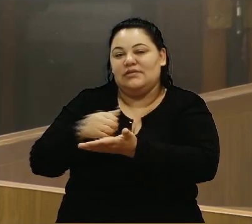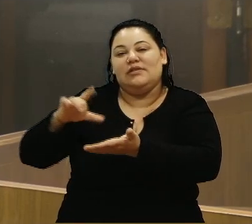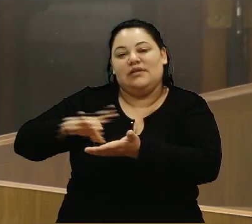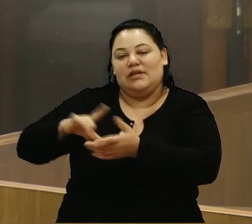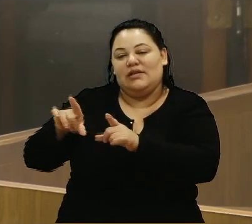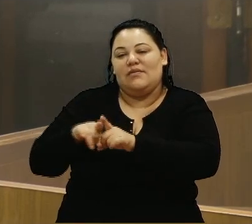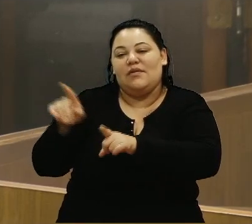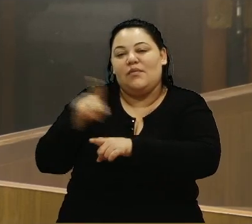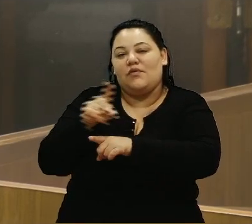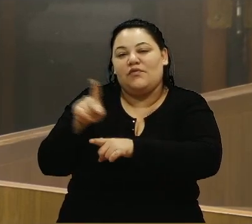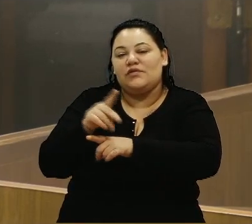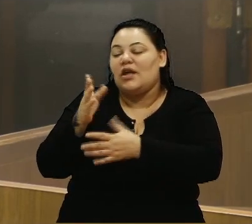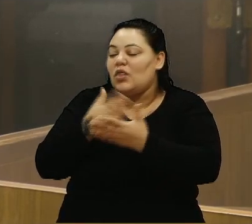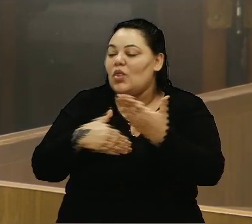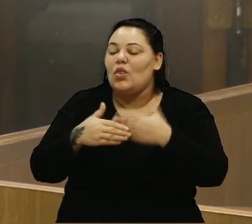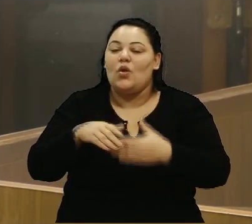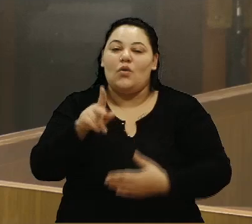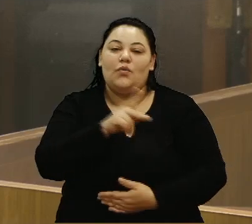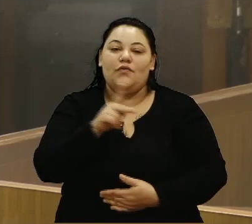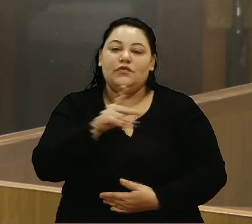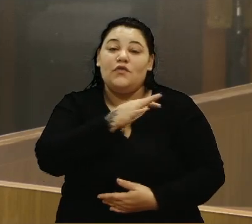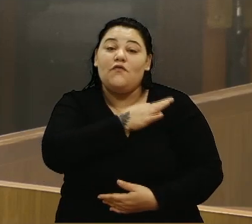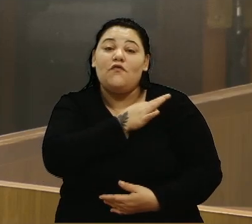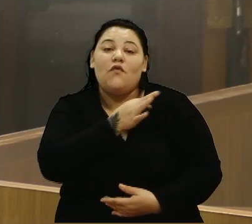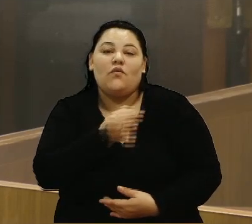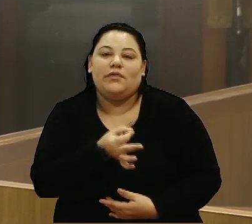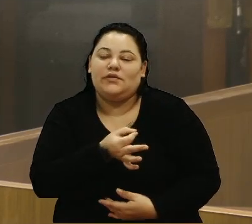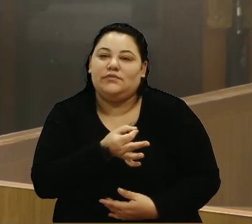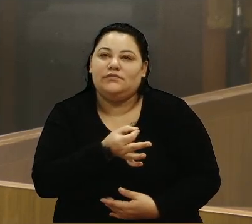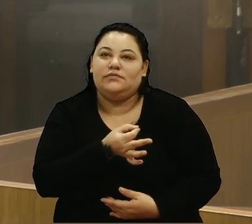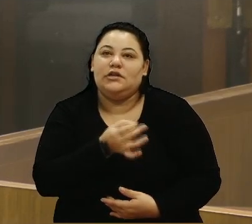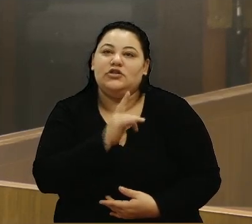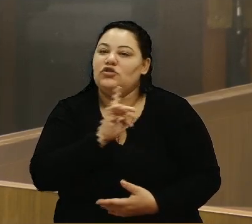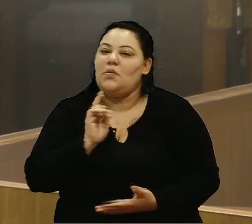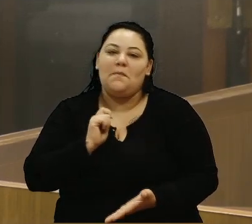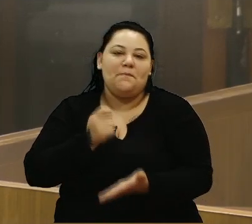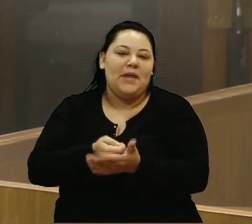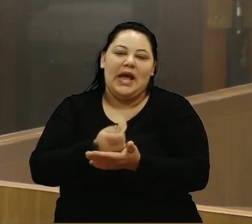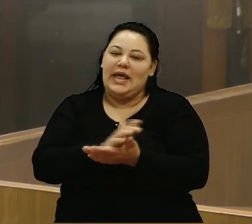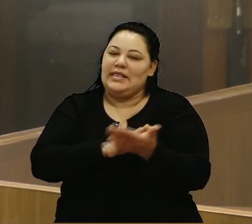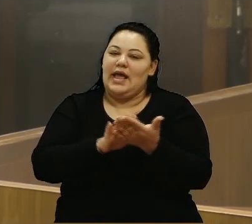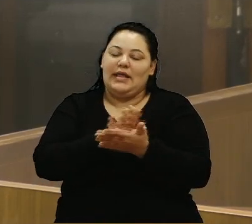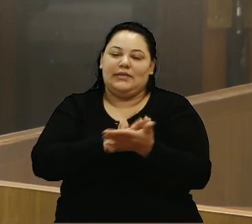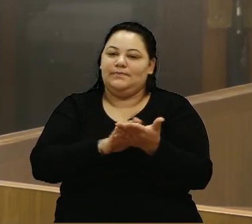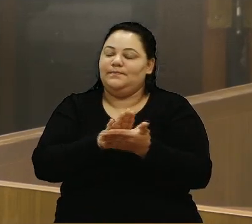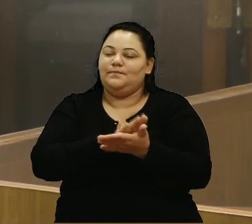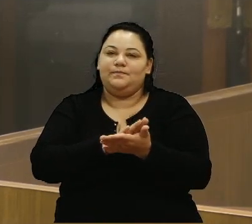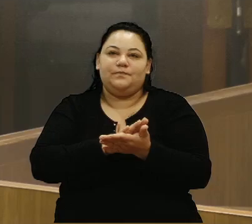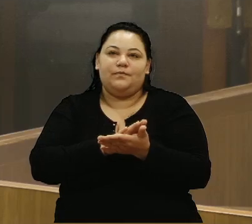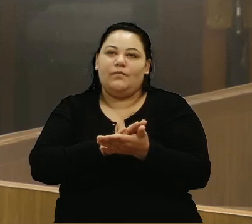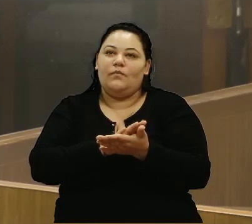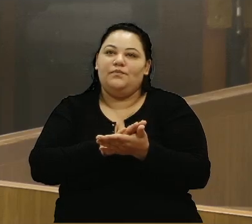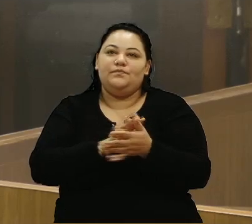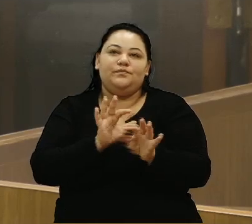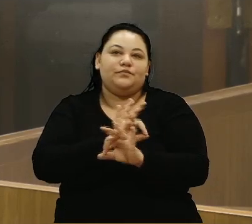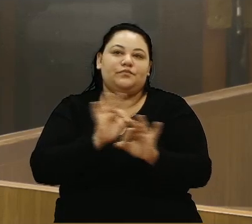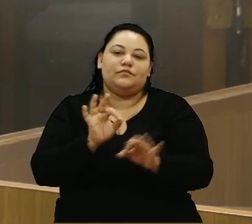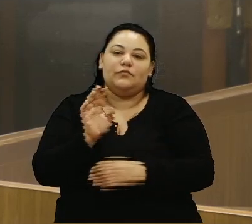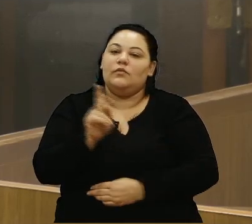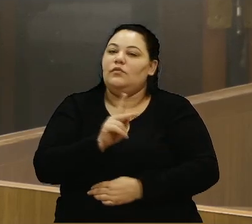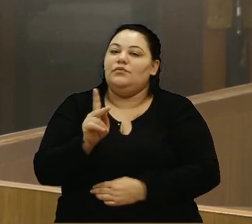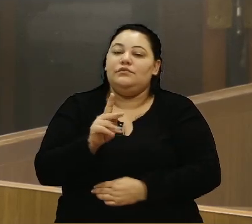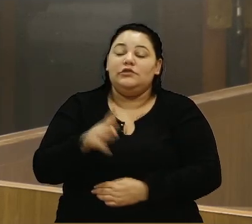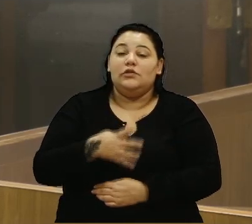professores, que são todos professores voluntários, a gente não paga nem um centavo para nenhum dos professores, são 4